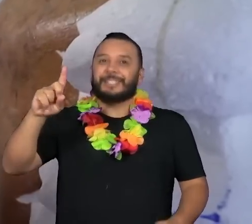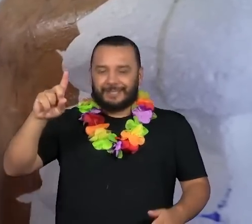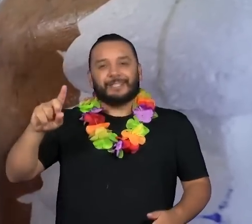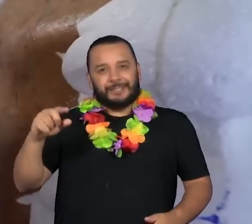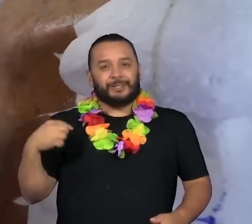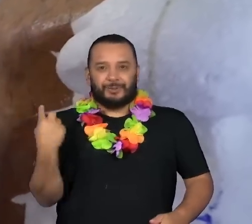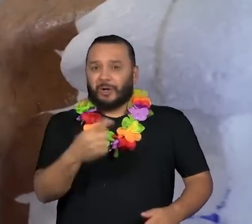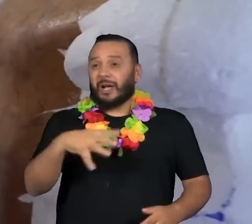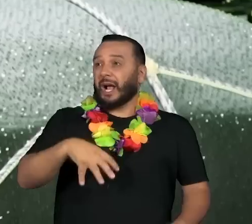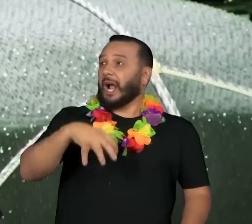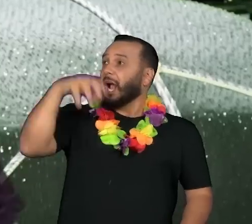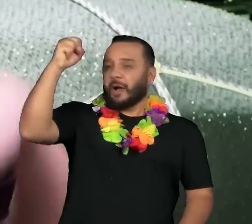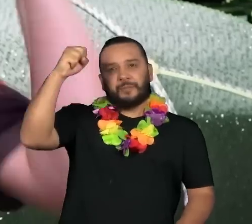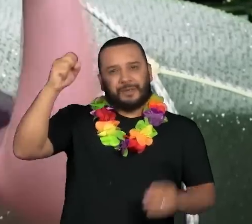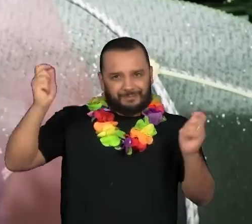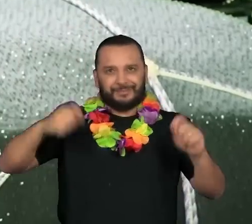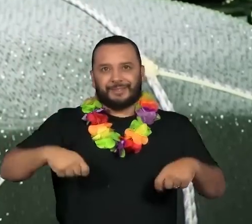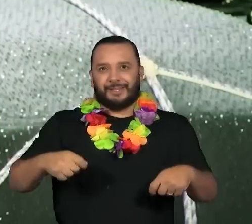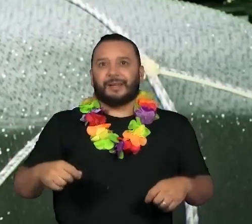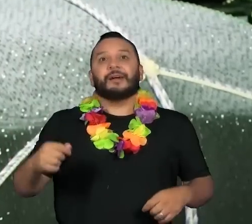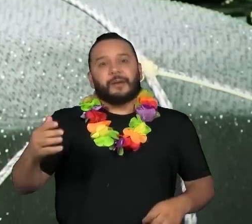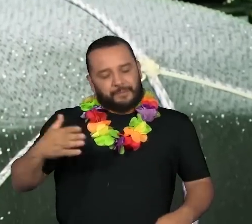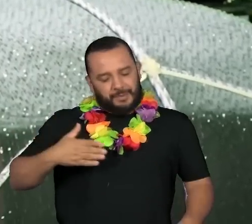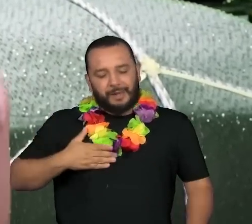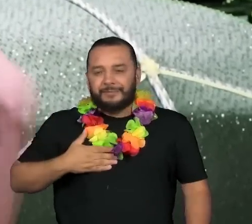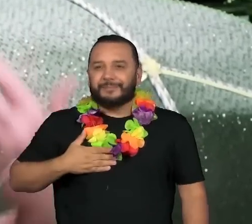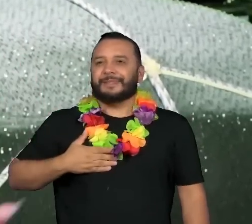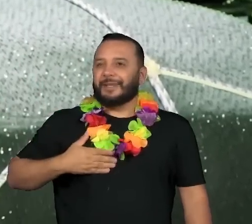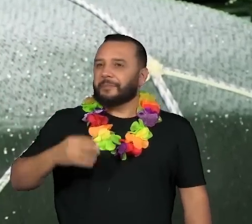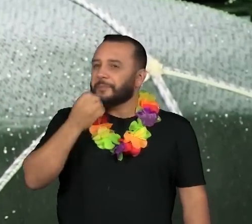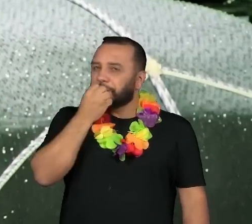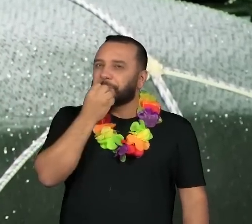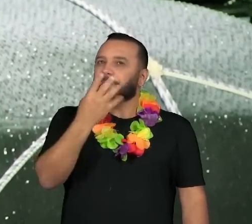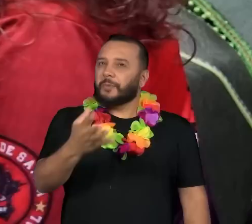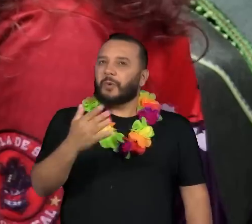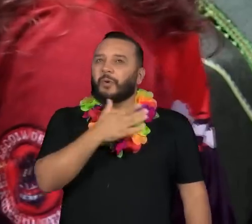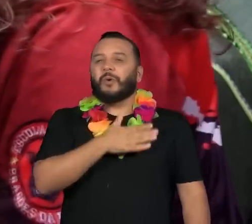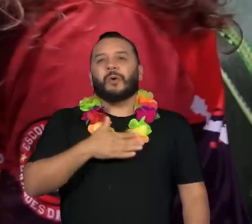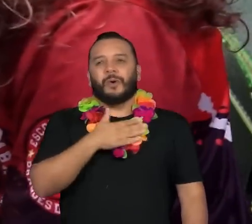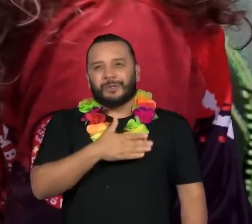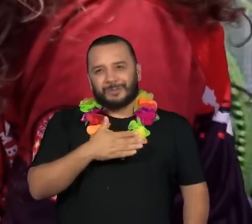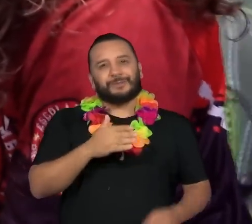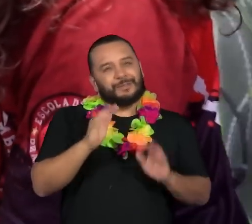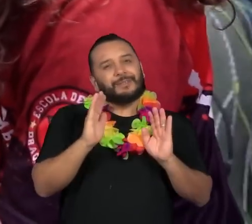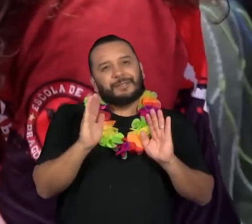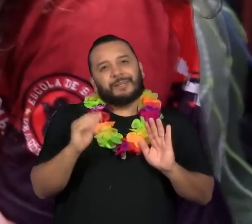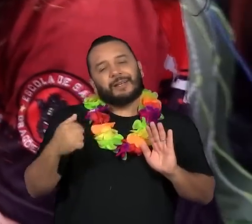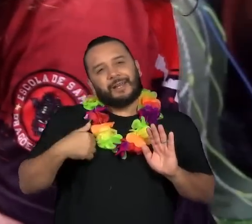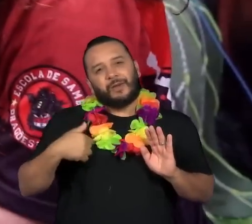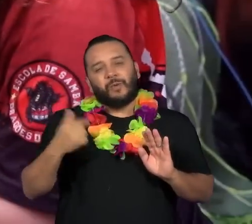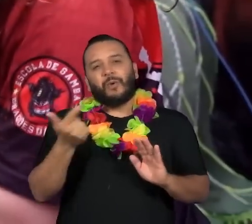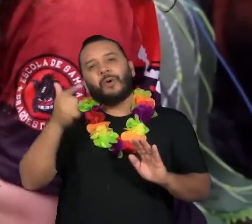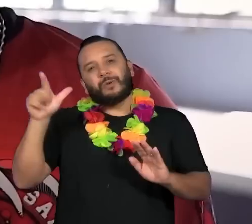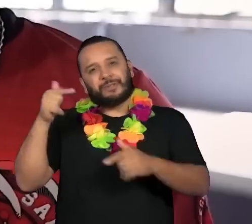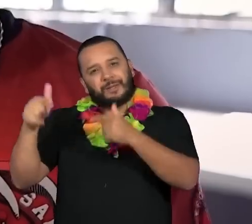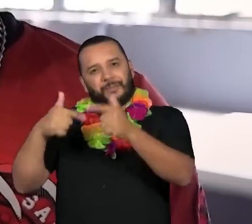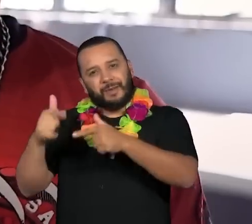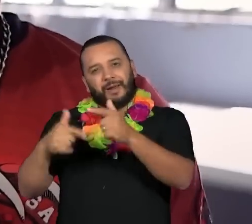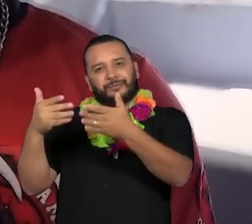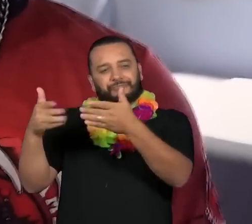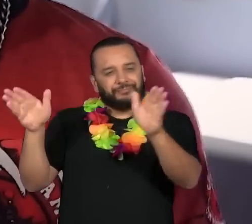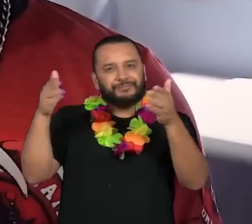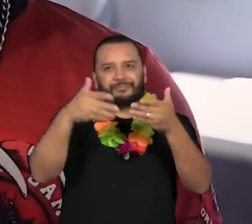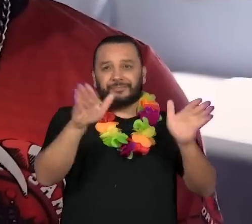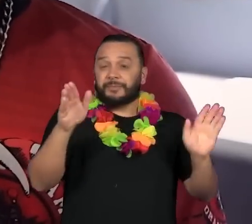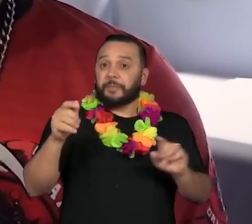gritar campeão na avenida. Para mim é uma terapia, é algo que eu sempre gostei de fazer e me abriu porta para fazer outros tantos trabalhos. Depois de